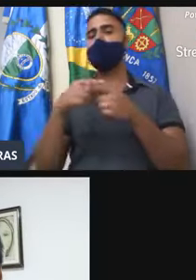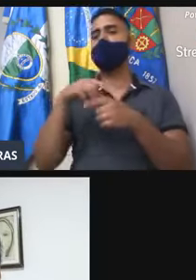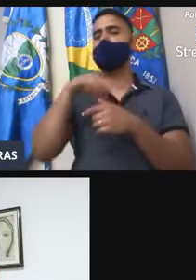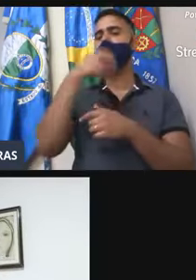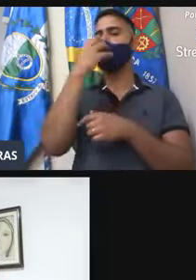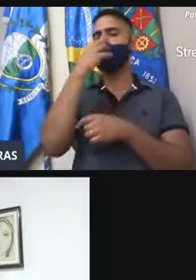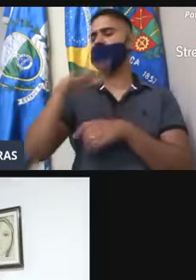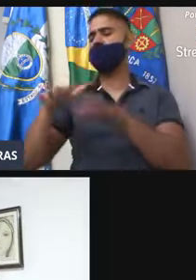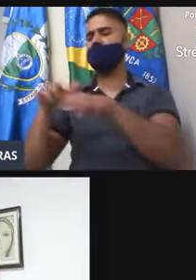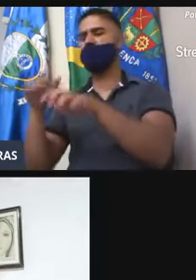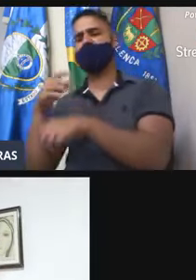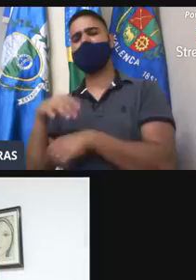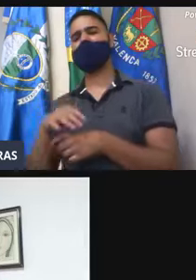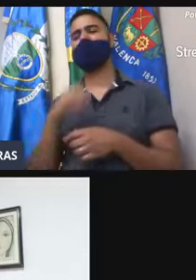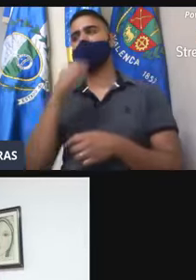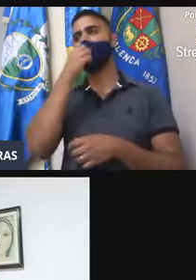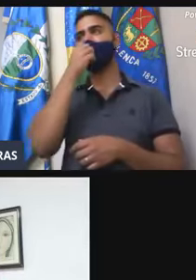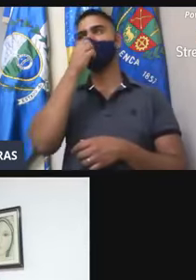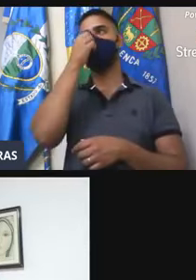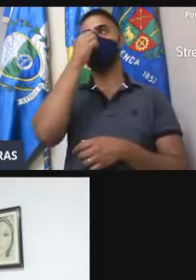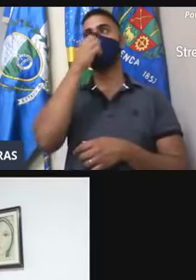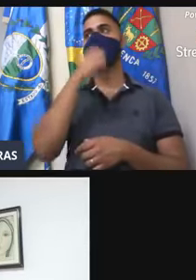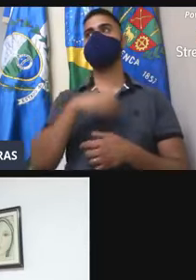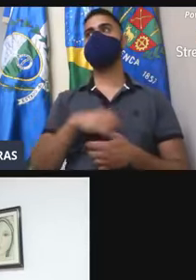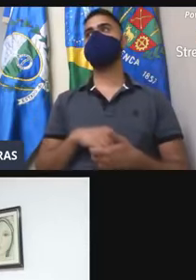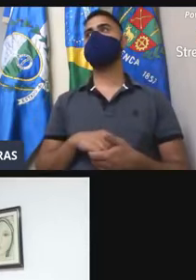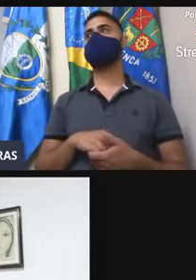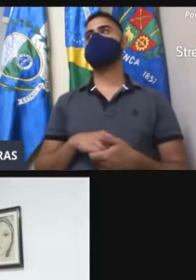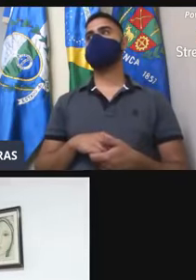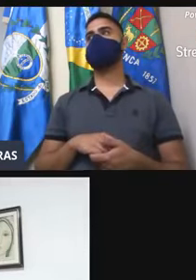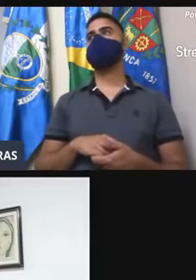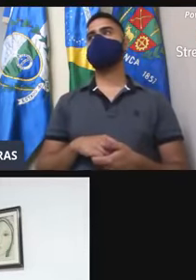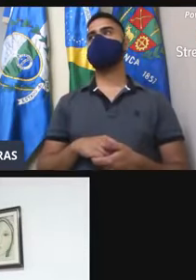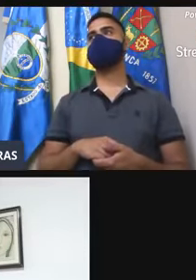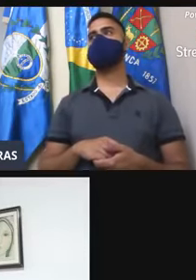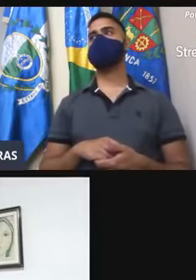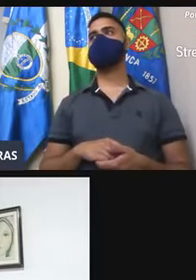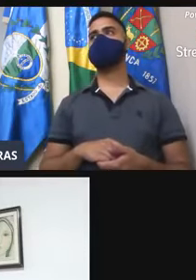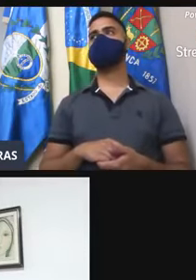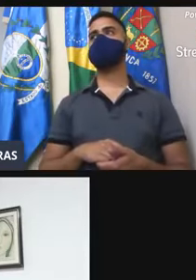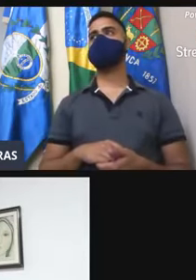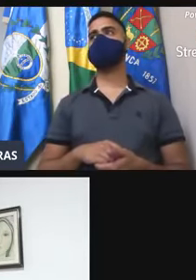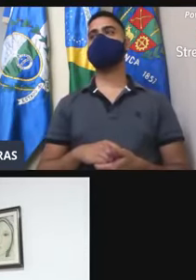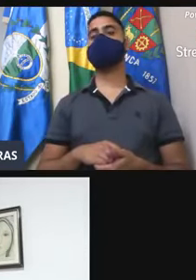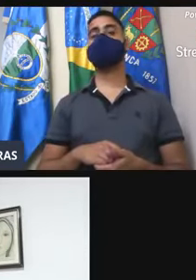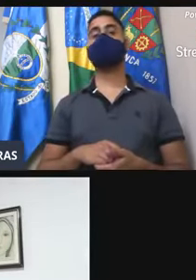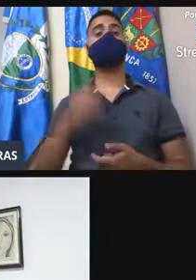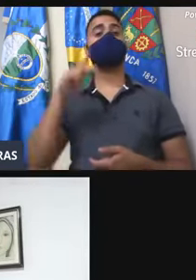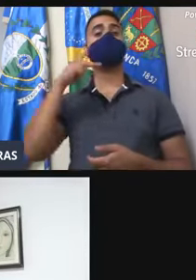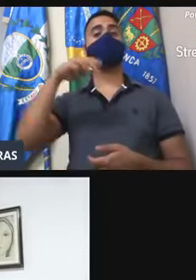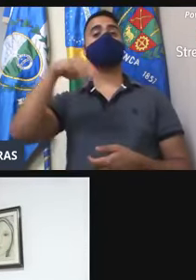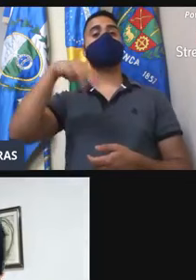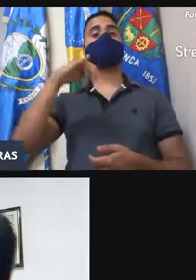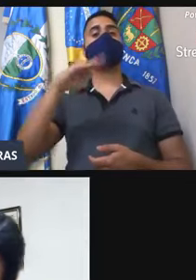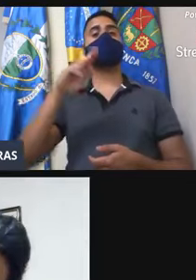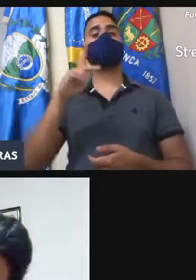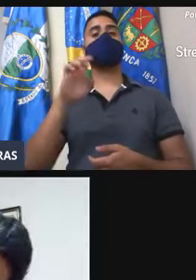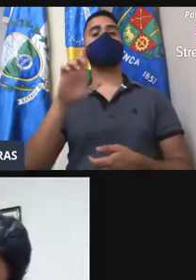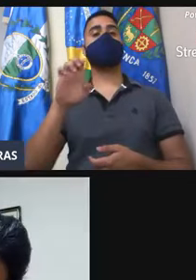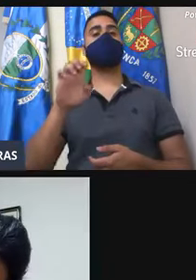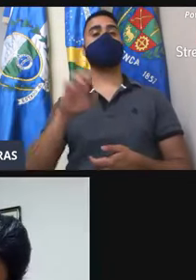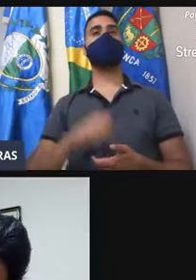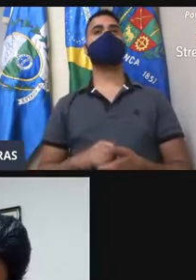tentativa de melhorar a situação. Sala das sessões, 28 de julho, vereador Saulo Correia. Vereadora Michele Cabral,